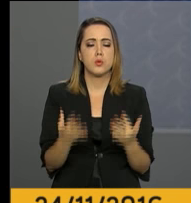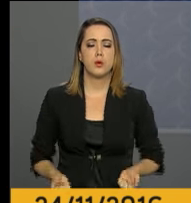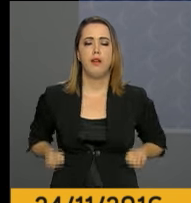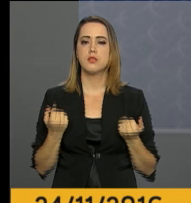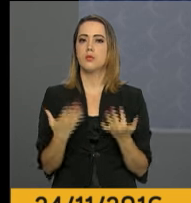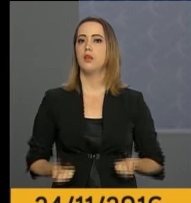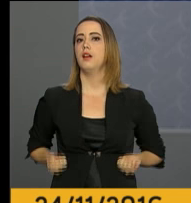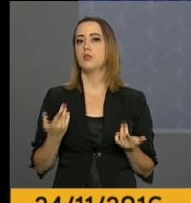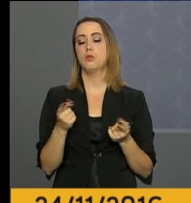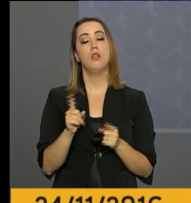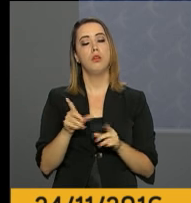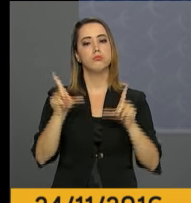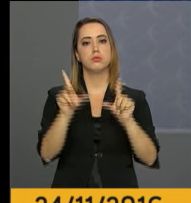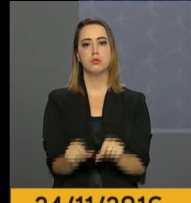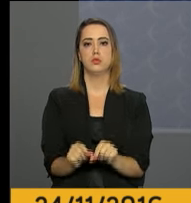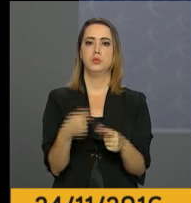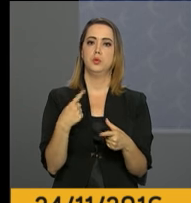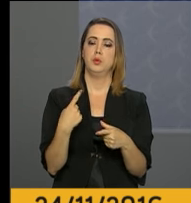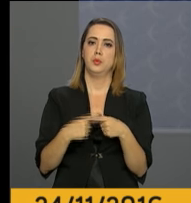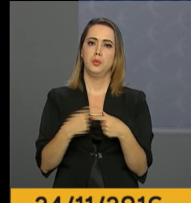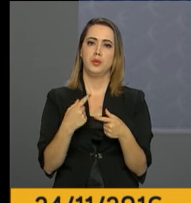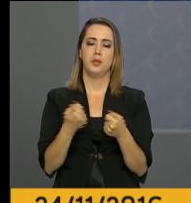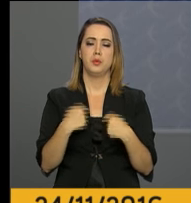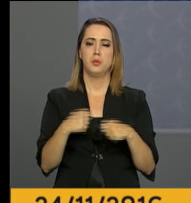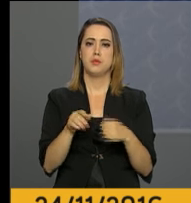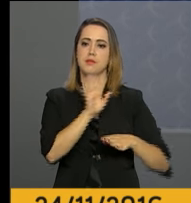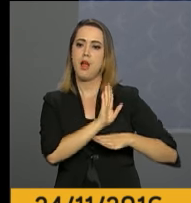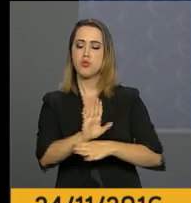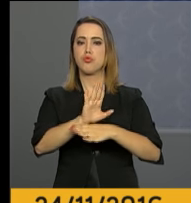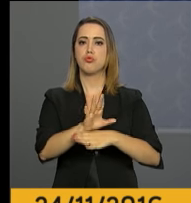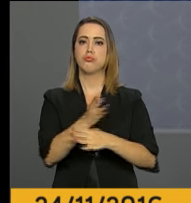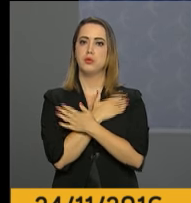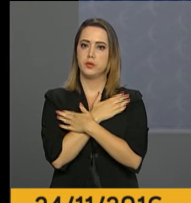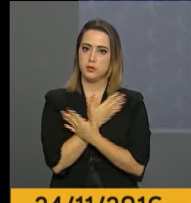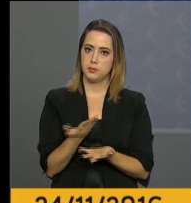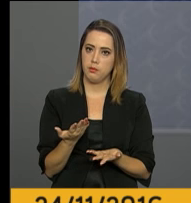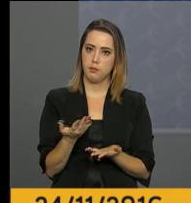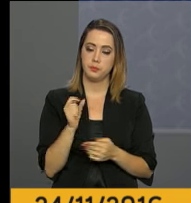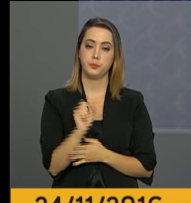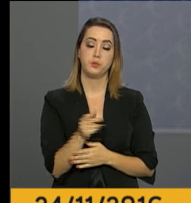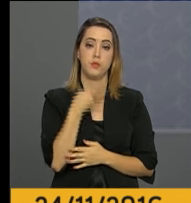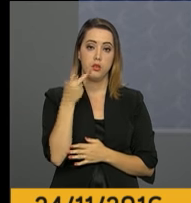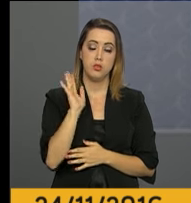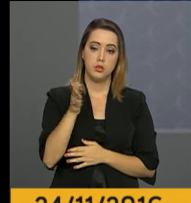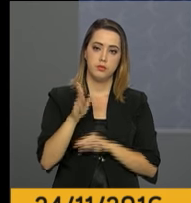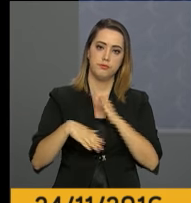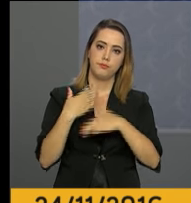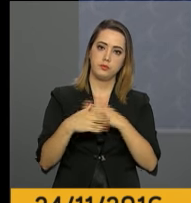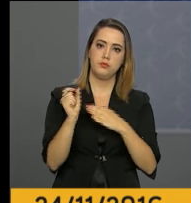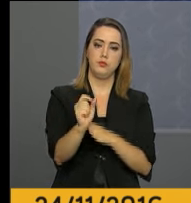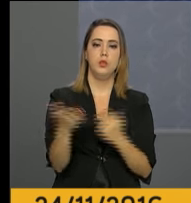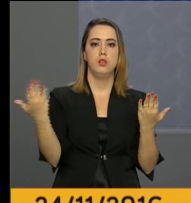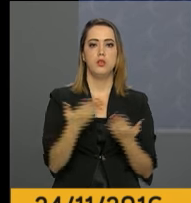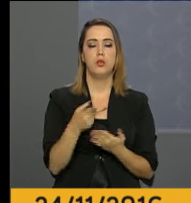porque você não terá que pagar o seguro desemprego são temas sobre os quais nós temos falado e eu aproveito a oportunidade